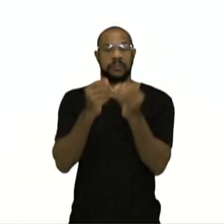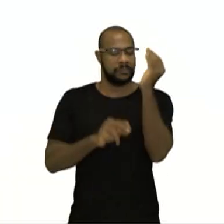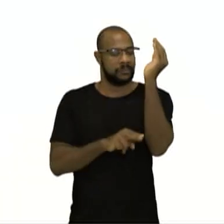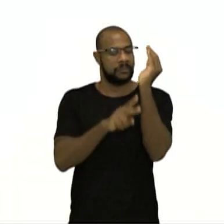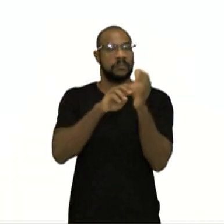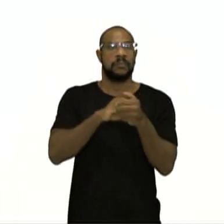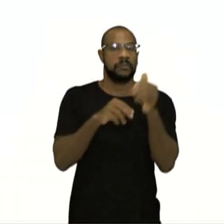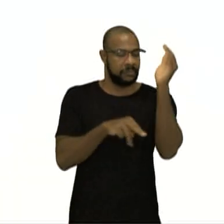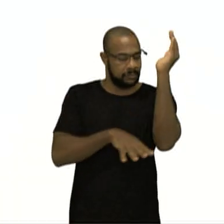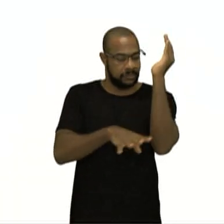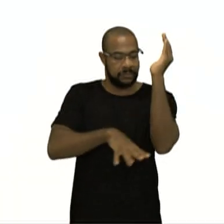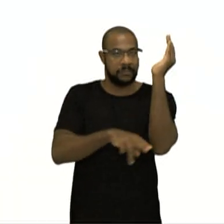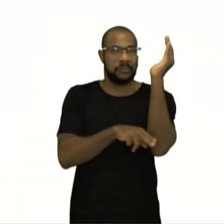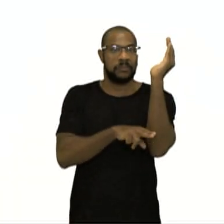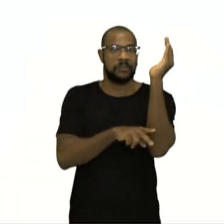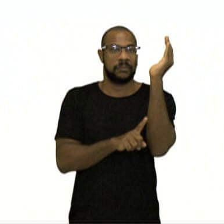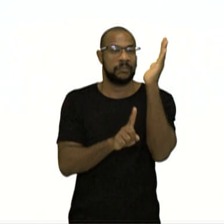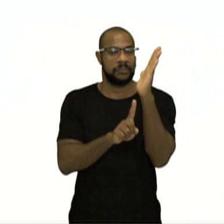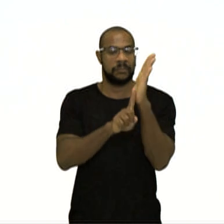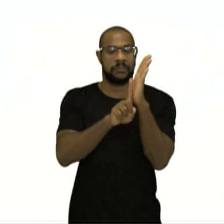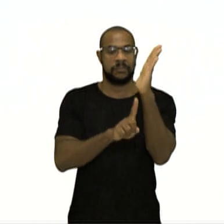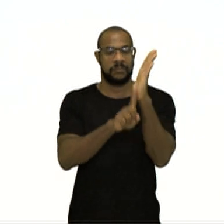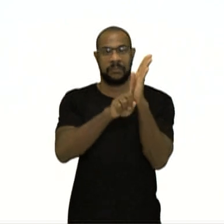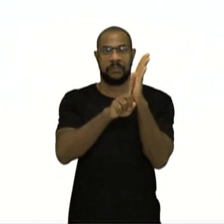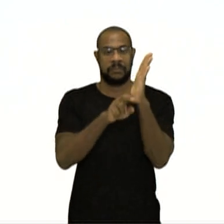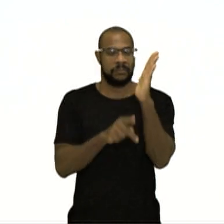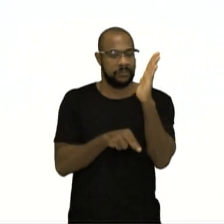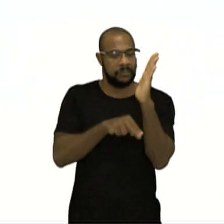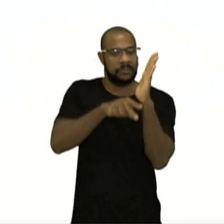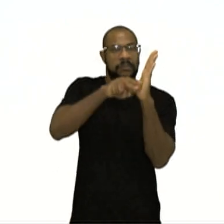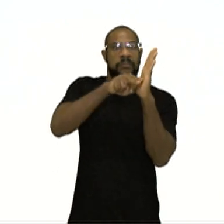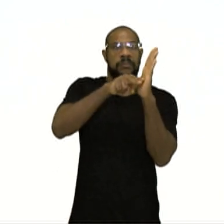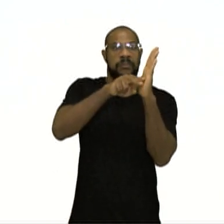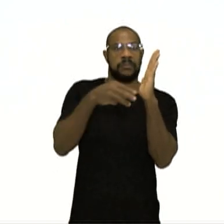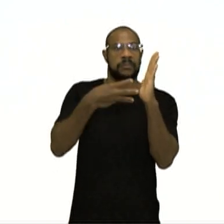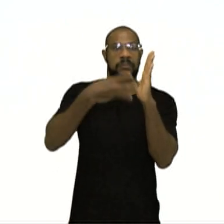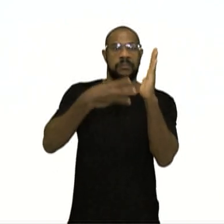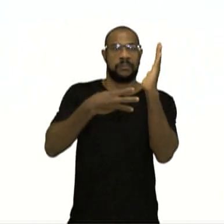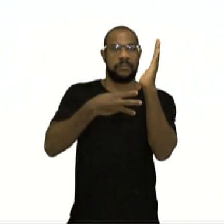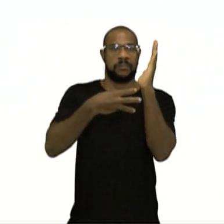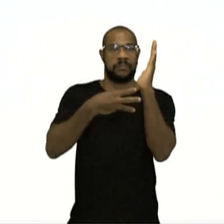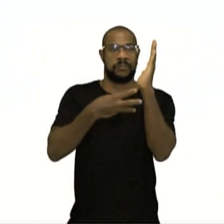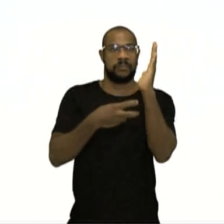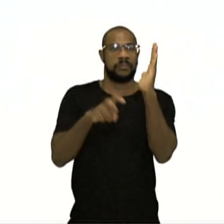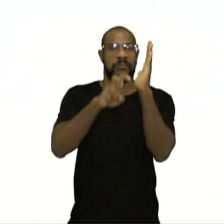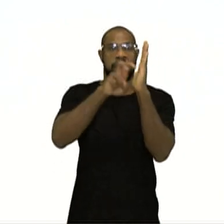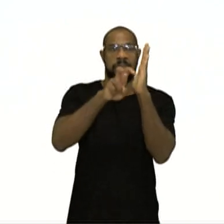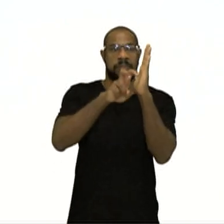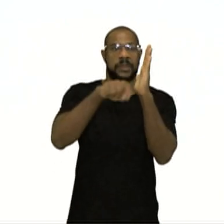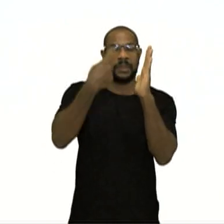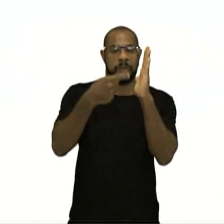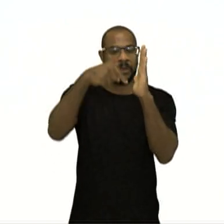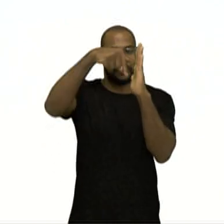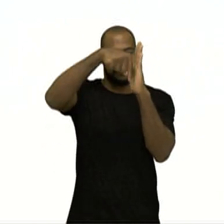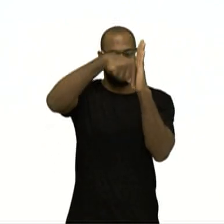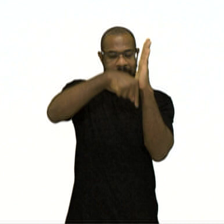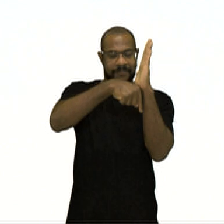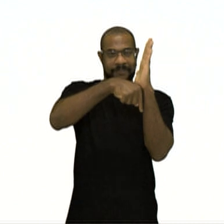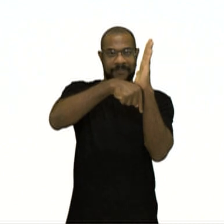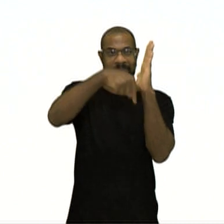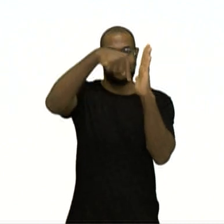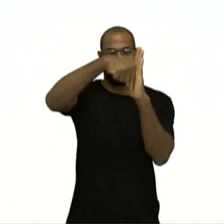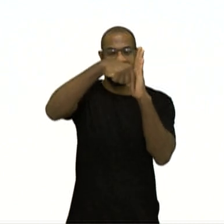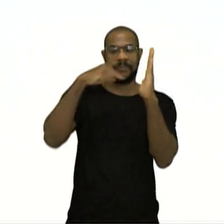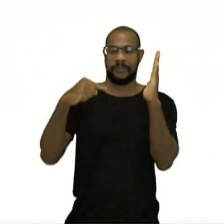no térreo, flechinha para cima quer dizer que o elevador subiu, então subiu 3 andares, subiu 5 andares e depois então ele desceu